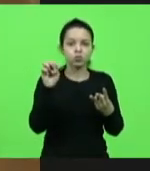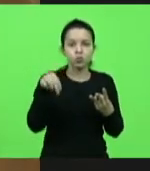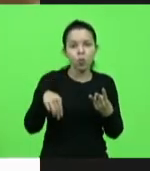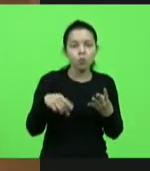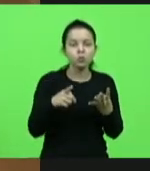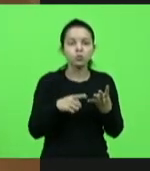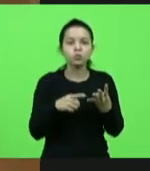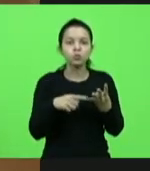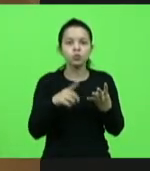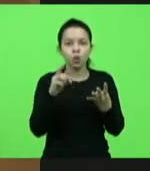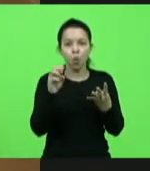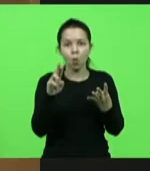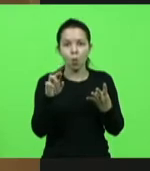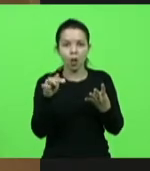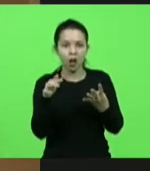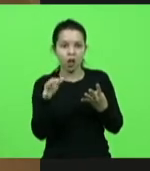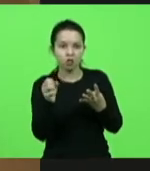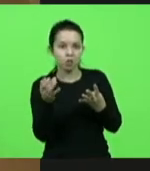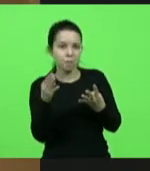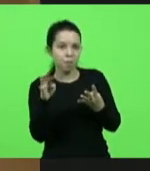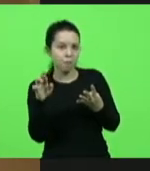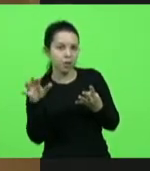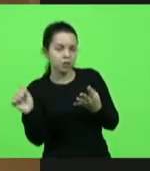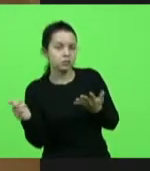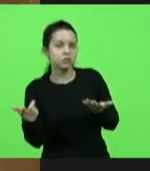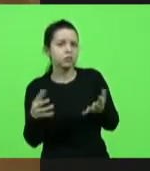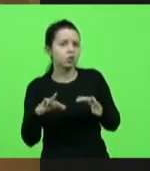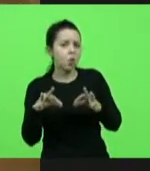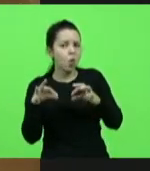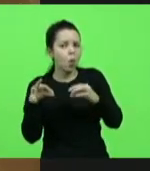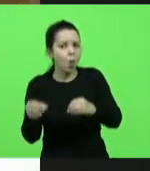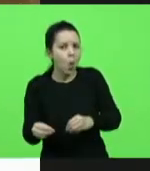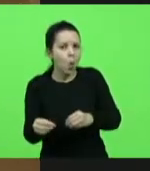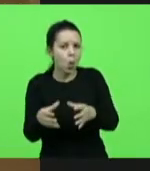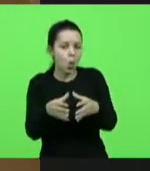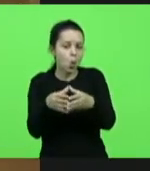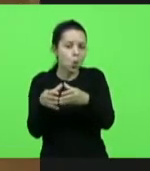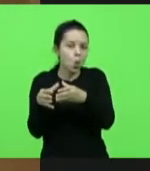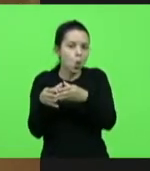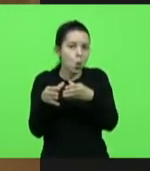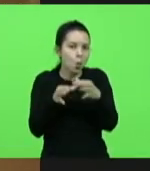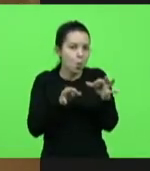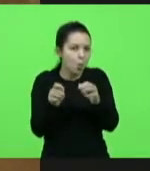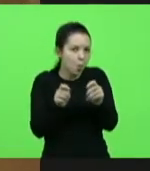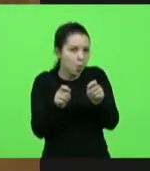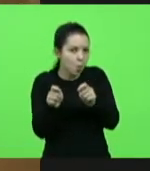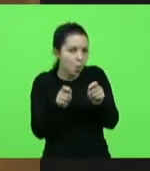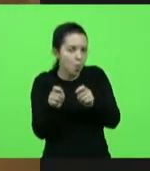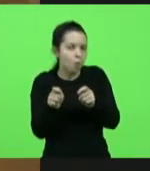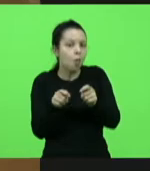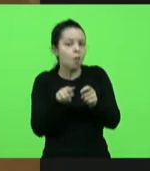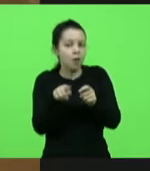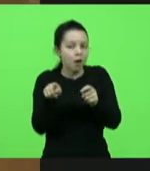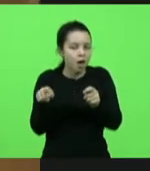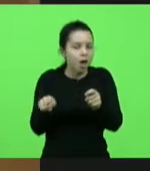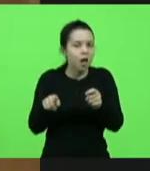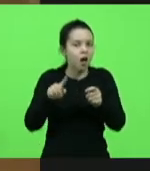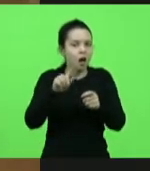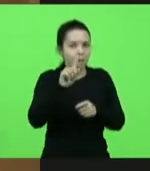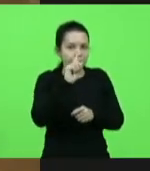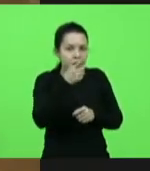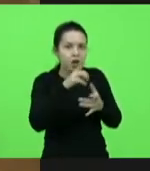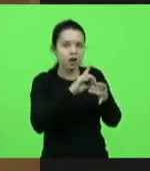o Douglas Borba, a galera toda, né, que fazia aquele controle ali e deu permissão para